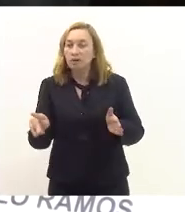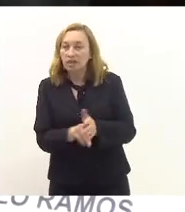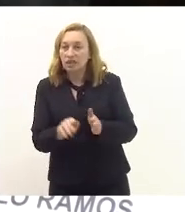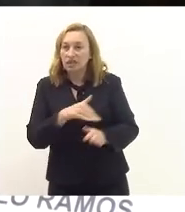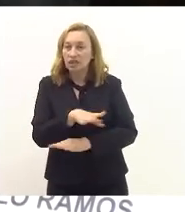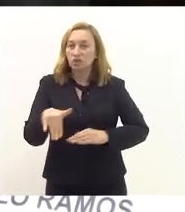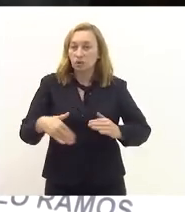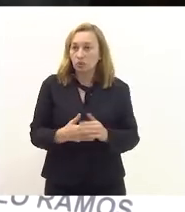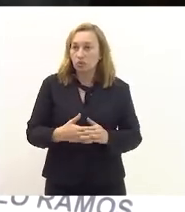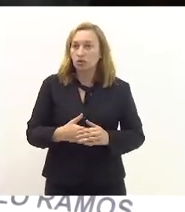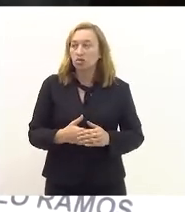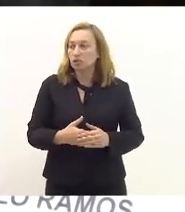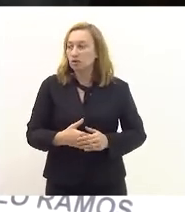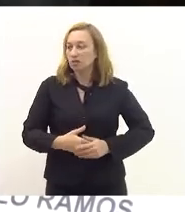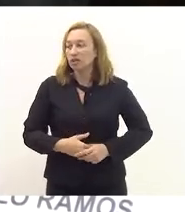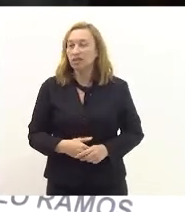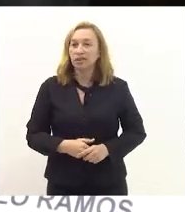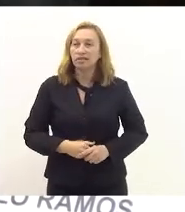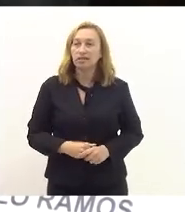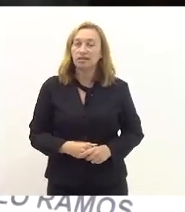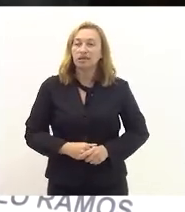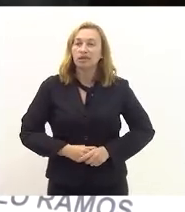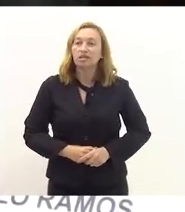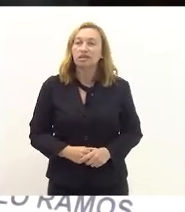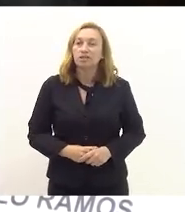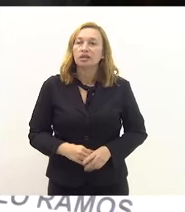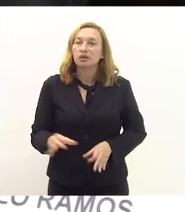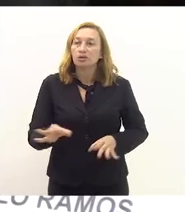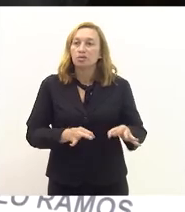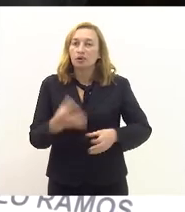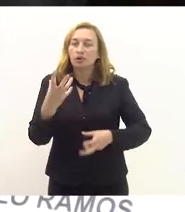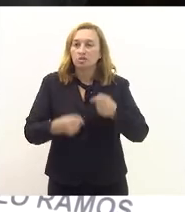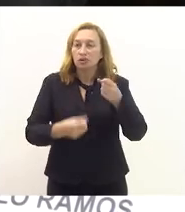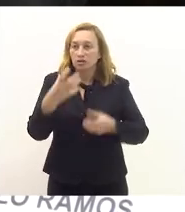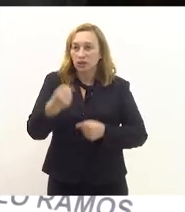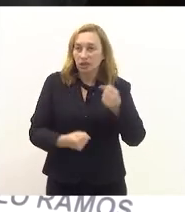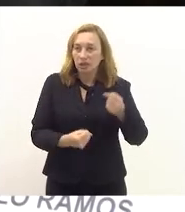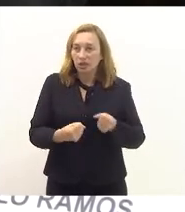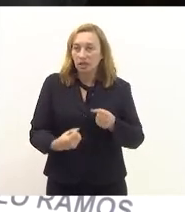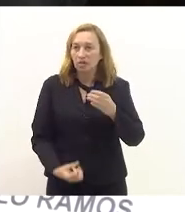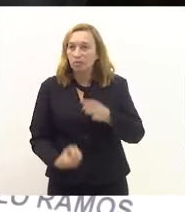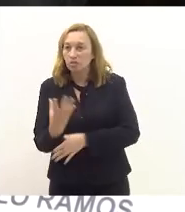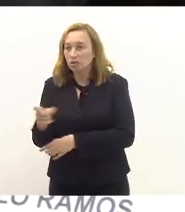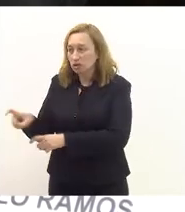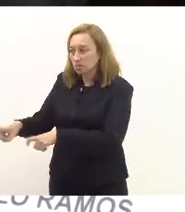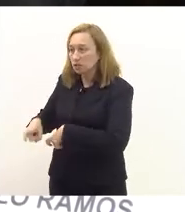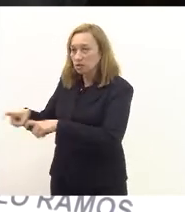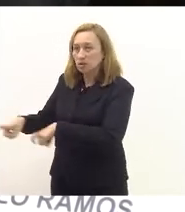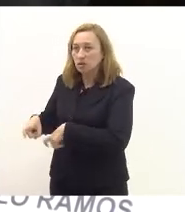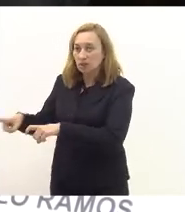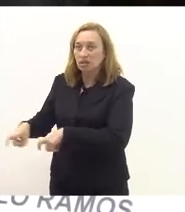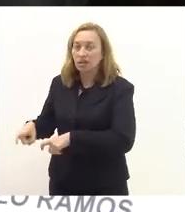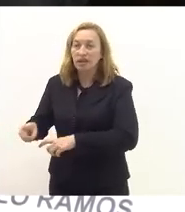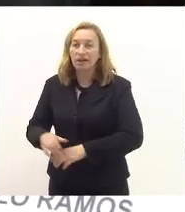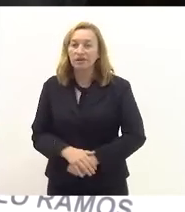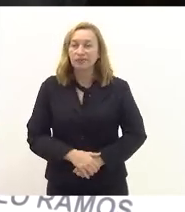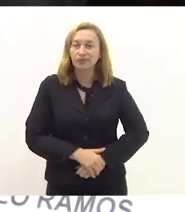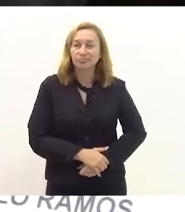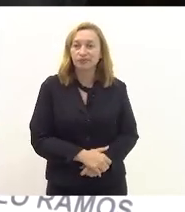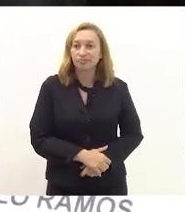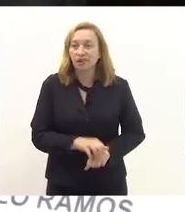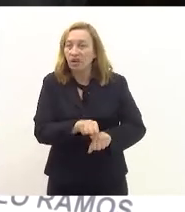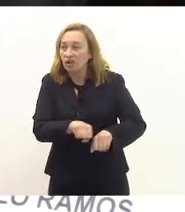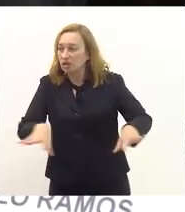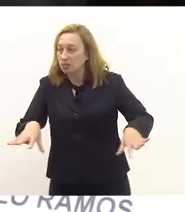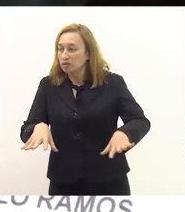que criou. Tem a questão do leite, que eu não me lembro o nome do programa do leite, que o leite era produzido no interior e era trazido para ser distribuído